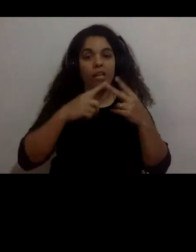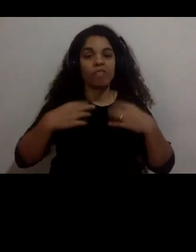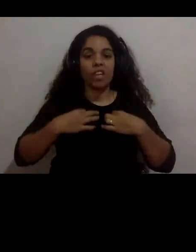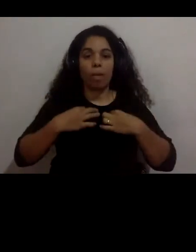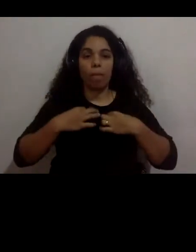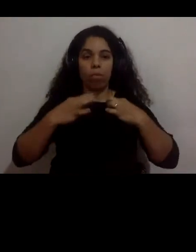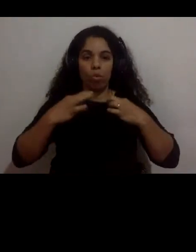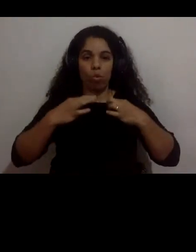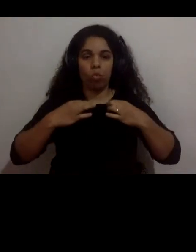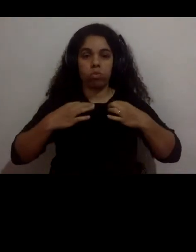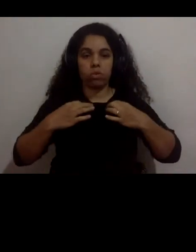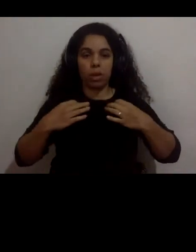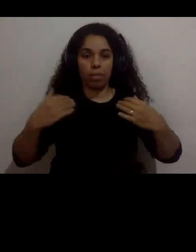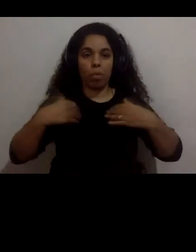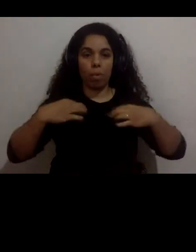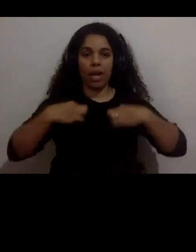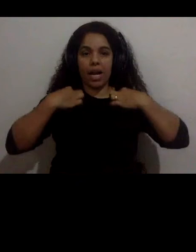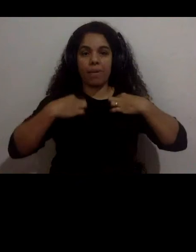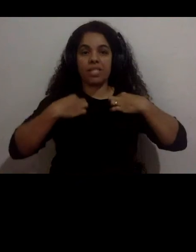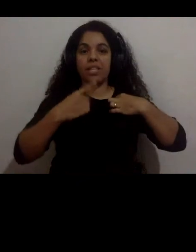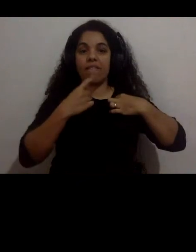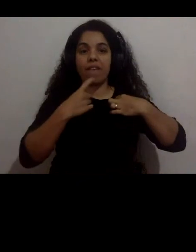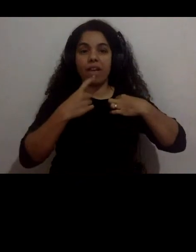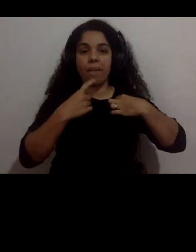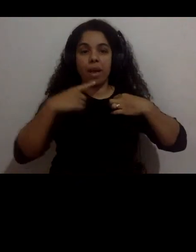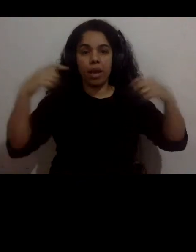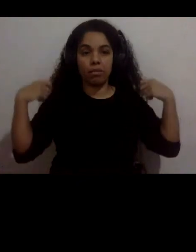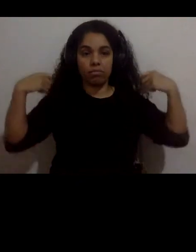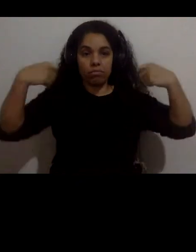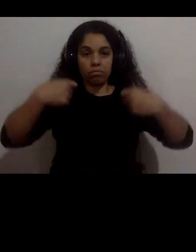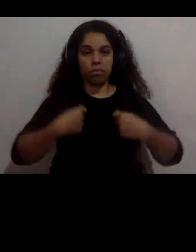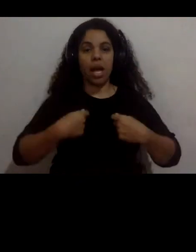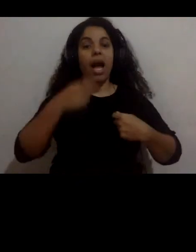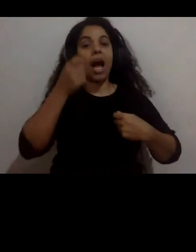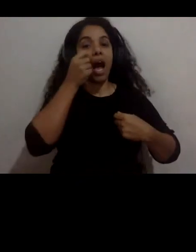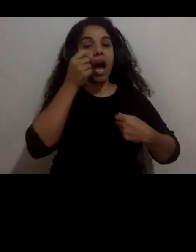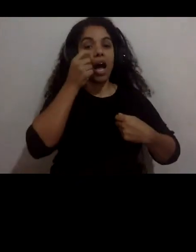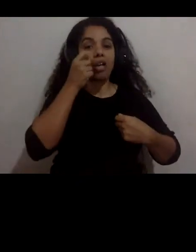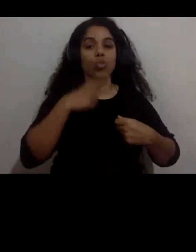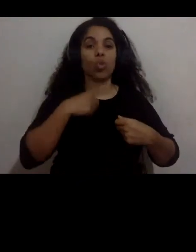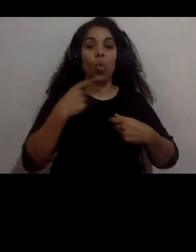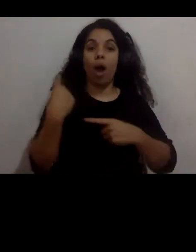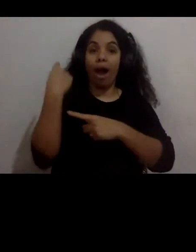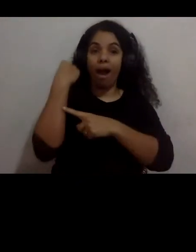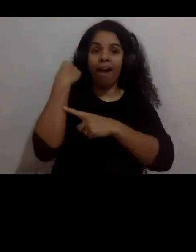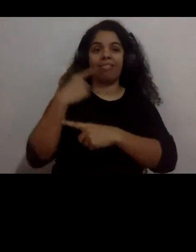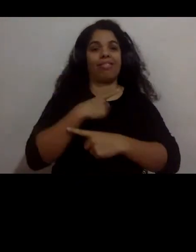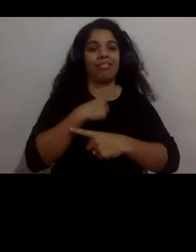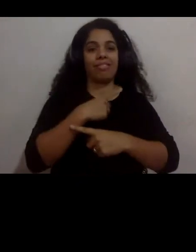blusa por baixo, uma camiseta vermelha e uma blusa azul. Atrás de mim tem